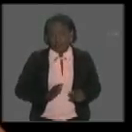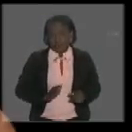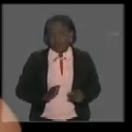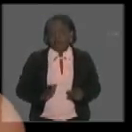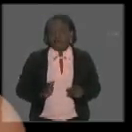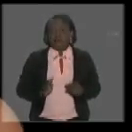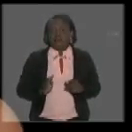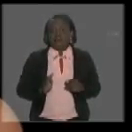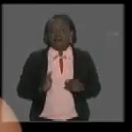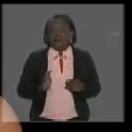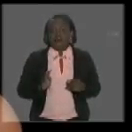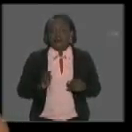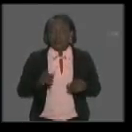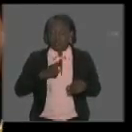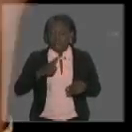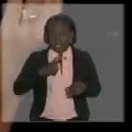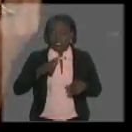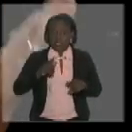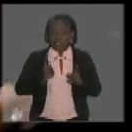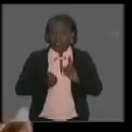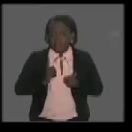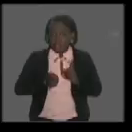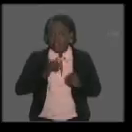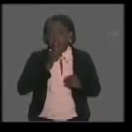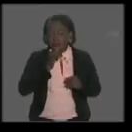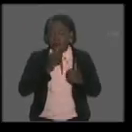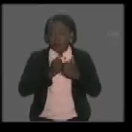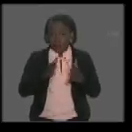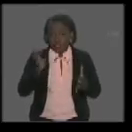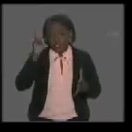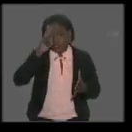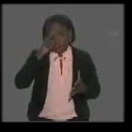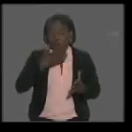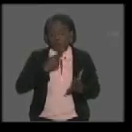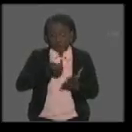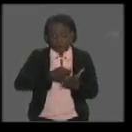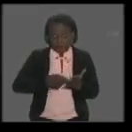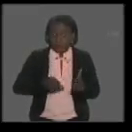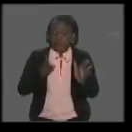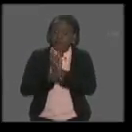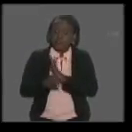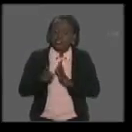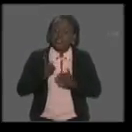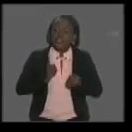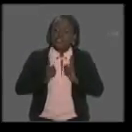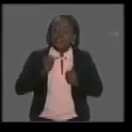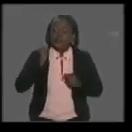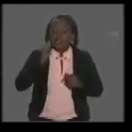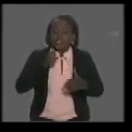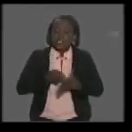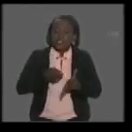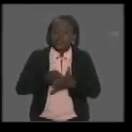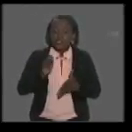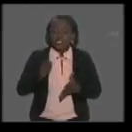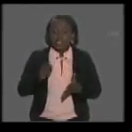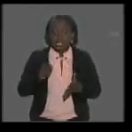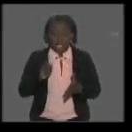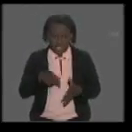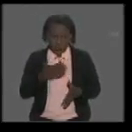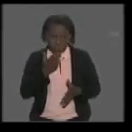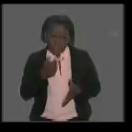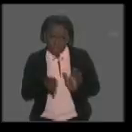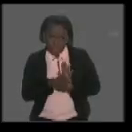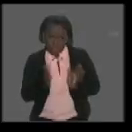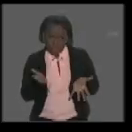que tem uma travesti, por exemplo, no início de um artigo de um autor, que ele pergunta para ela o que é transfeminismo. Aí ela fala assim, isso é de